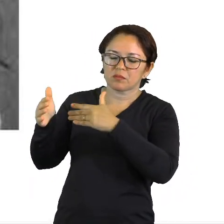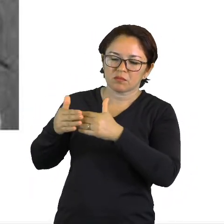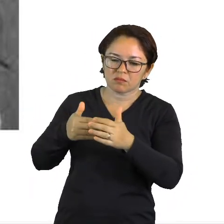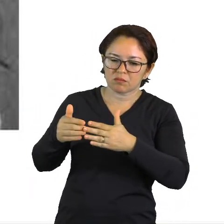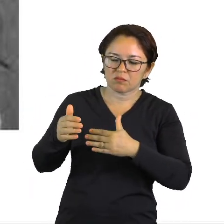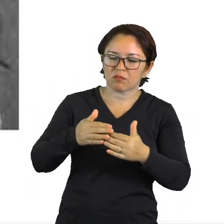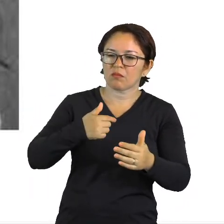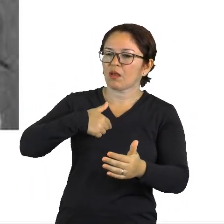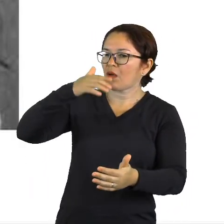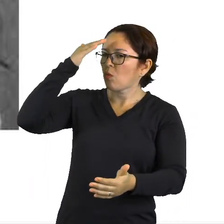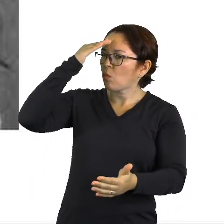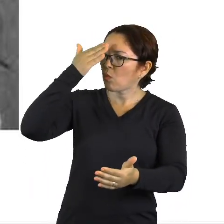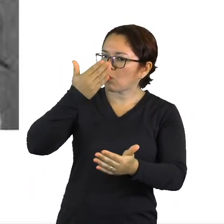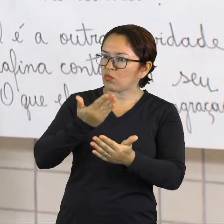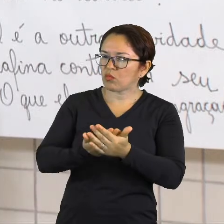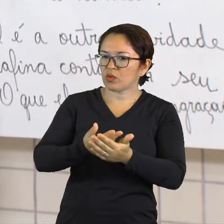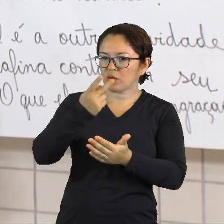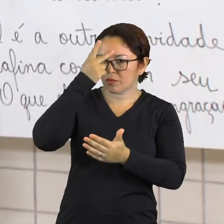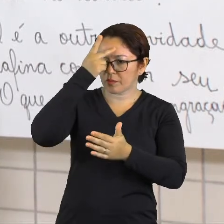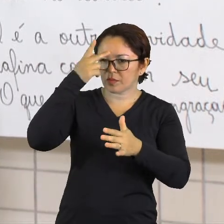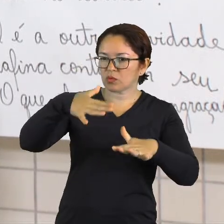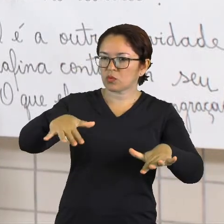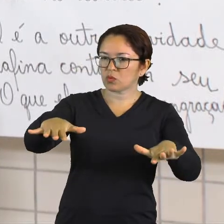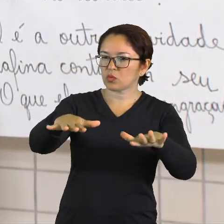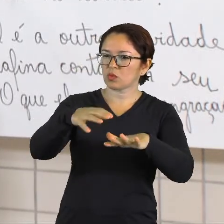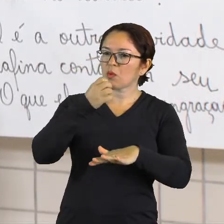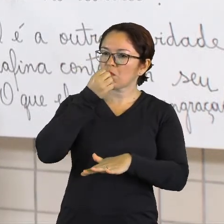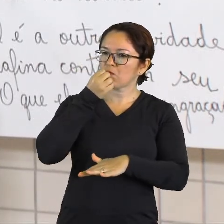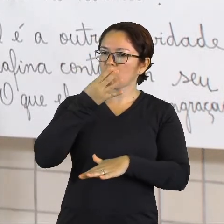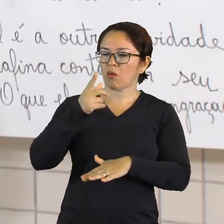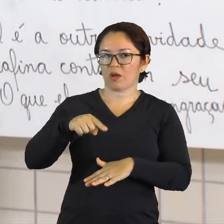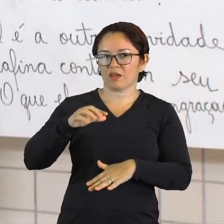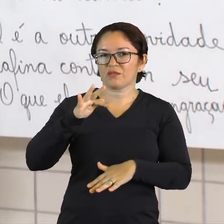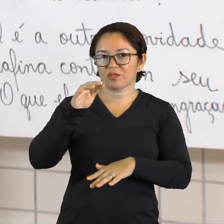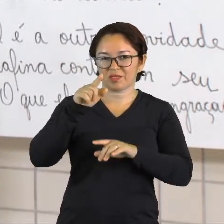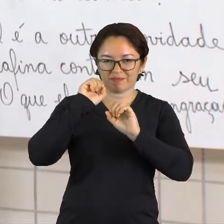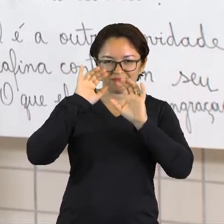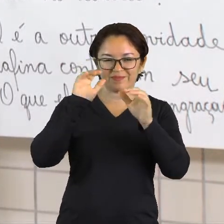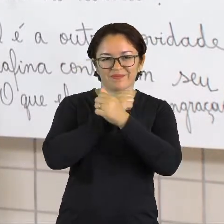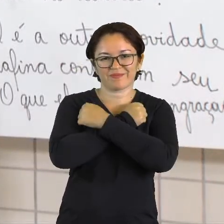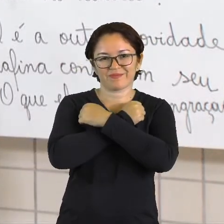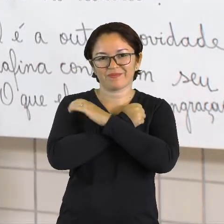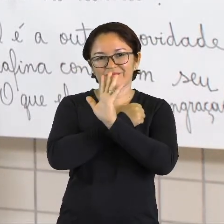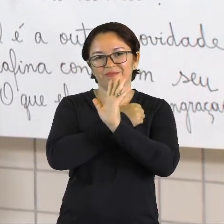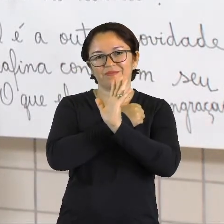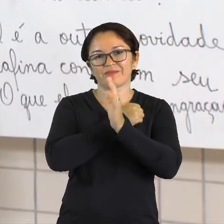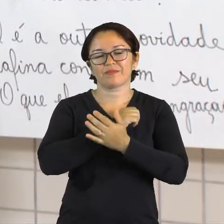vão entender por que a Anne diz isso, certo? Um abraço e até a próxima.